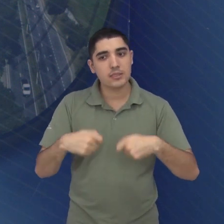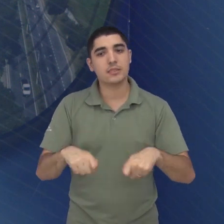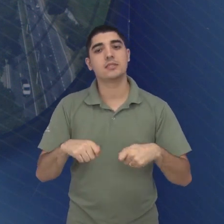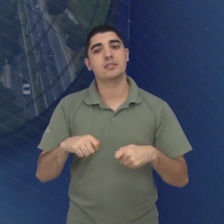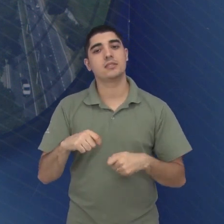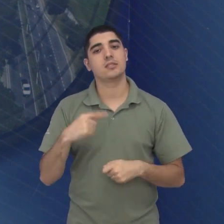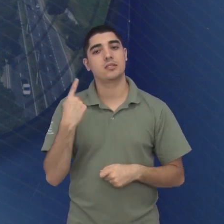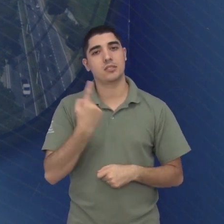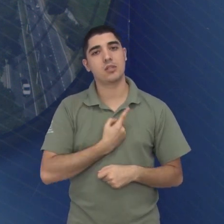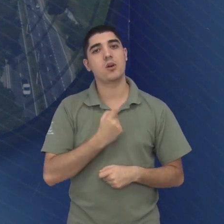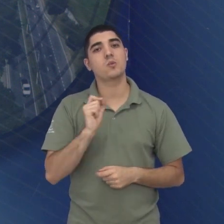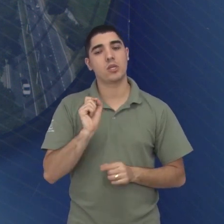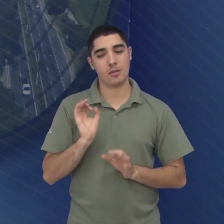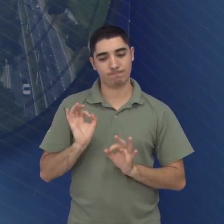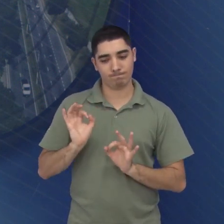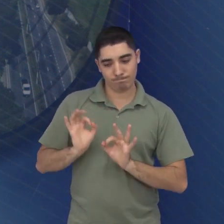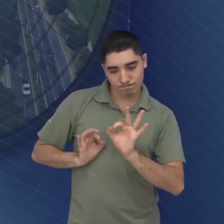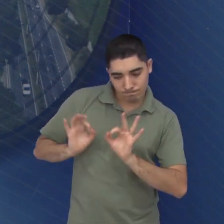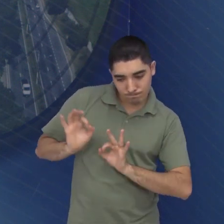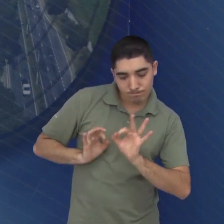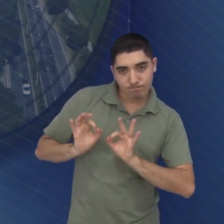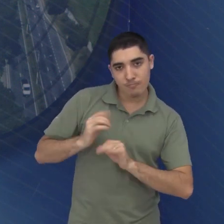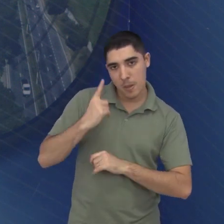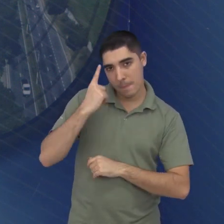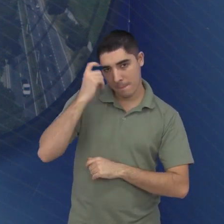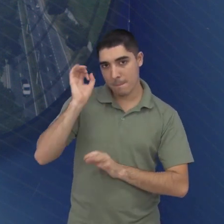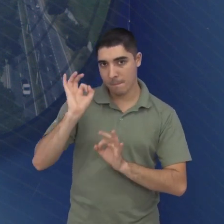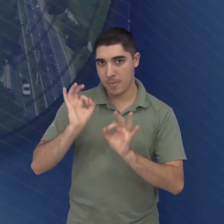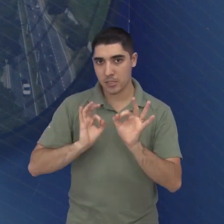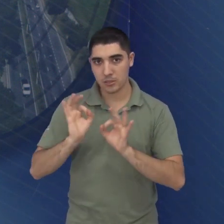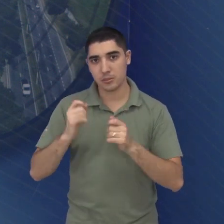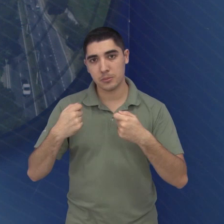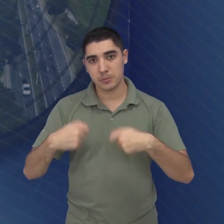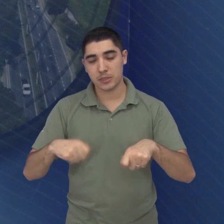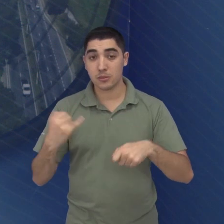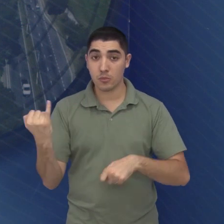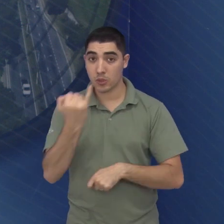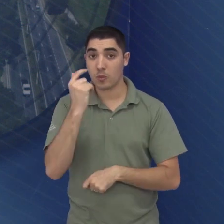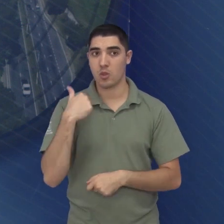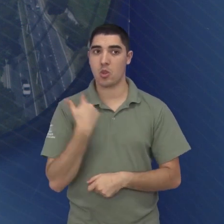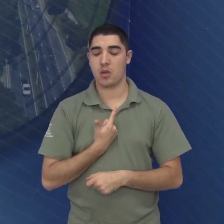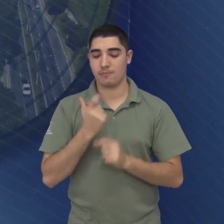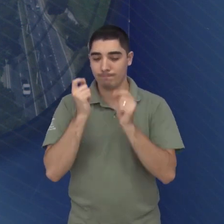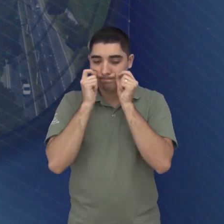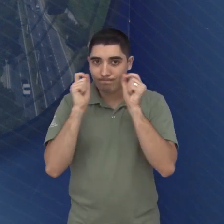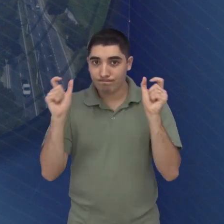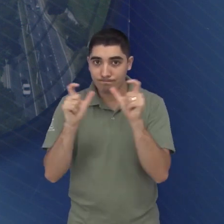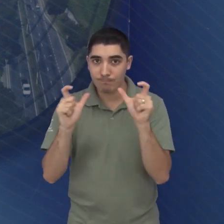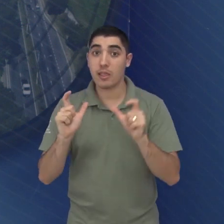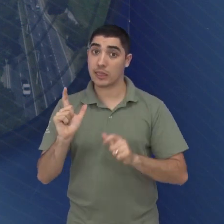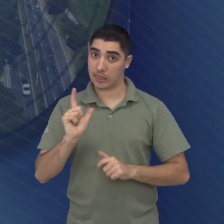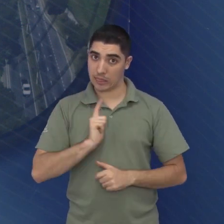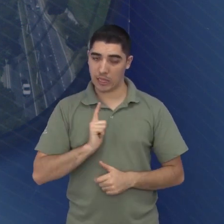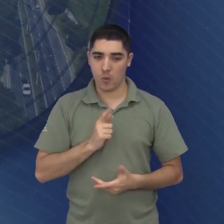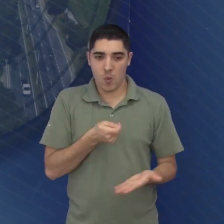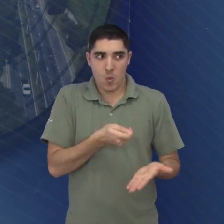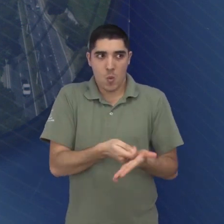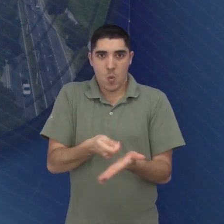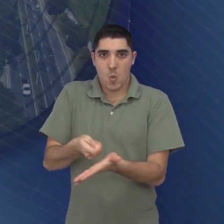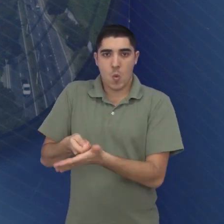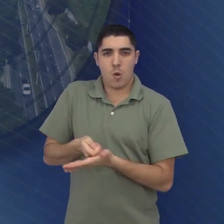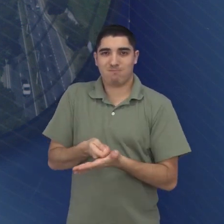né, ter essa organização, esse planejamento, ficar de olho, né, porque realmente há uma